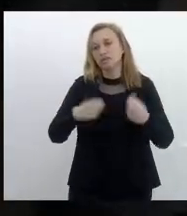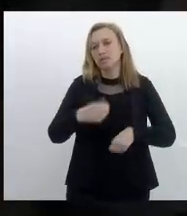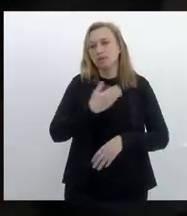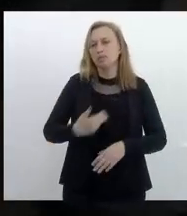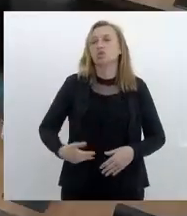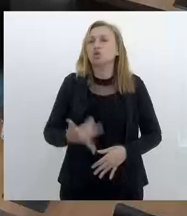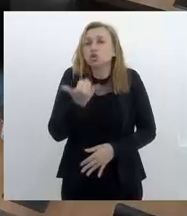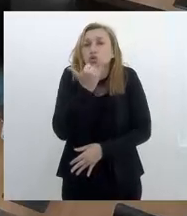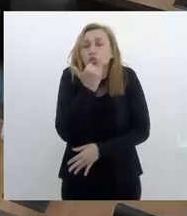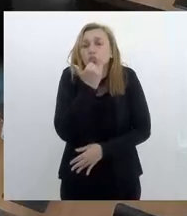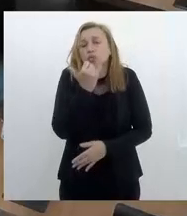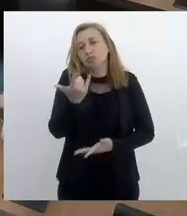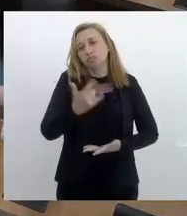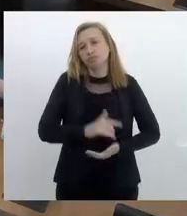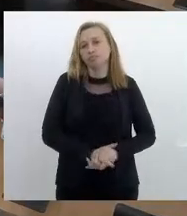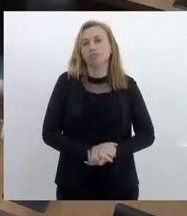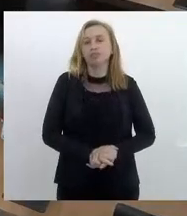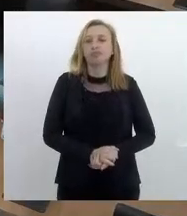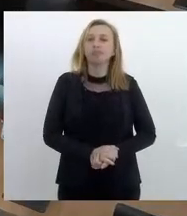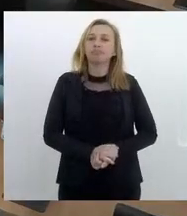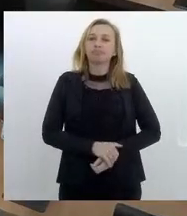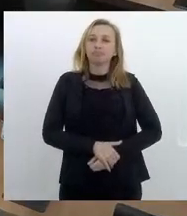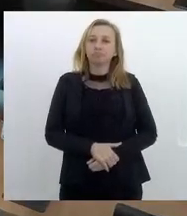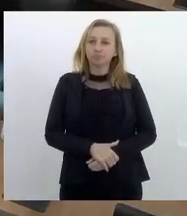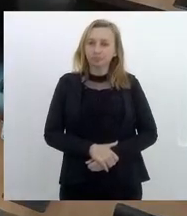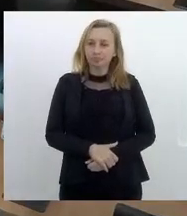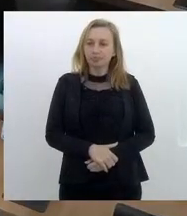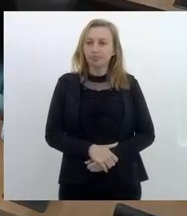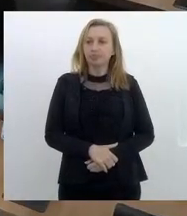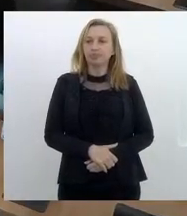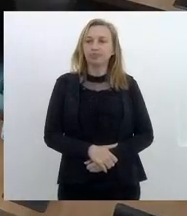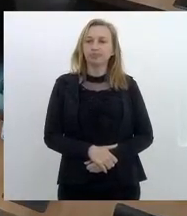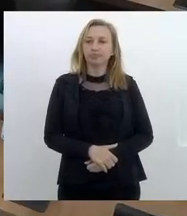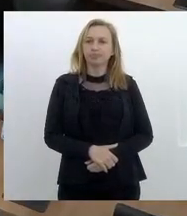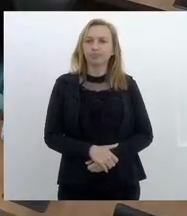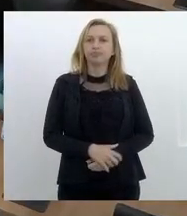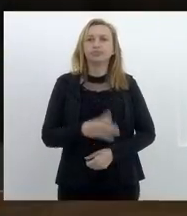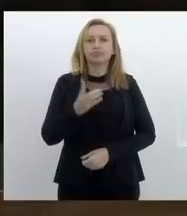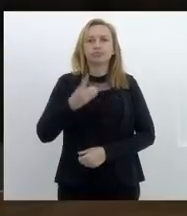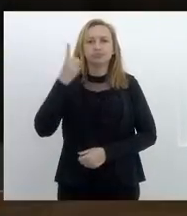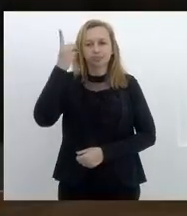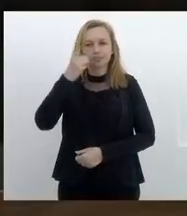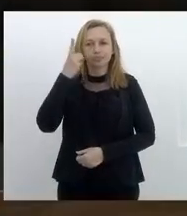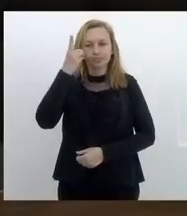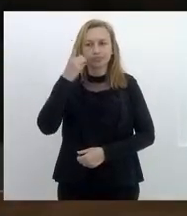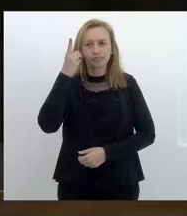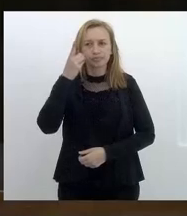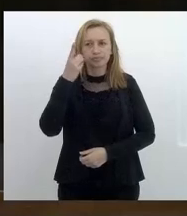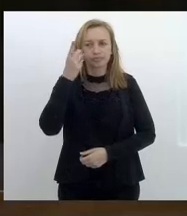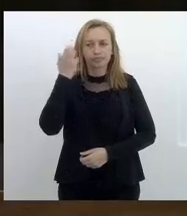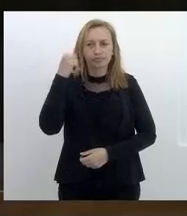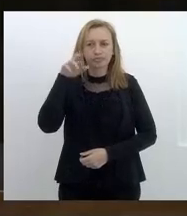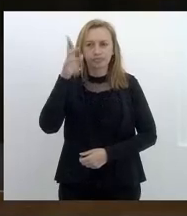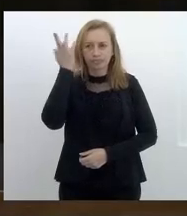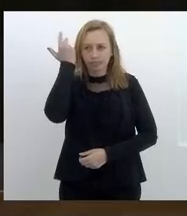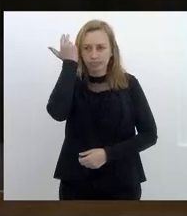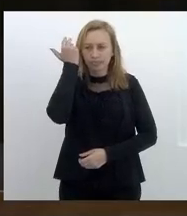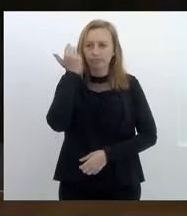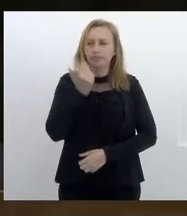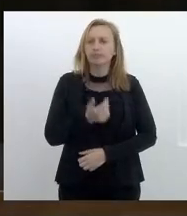desculpa aí eu quero passar a palavra para o nome Deputado Eliomar Coelho